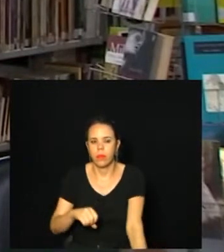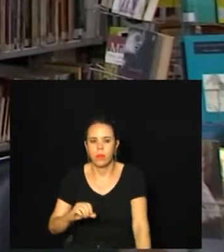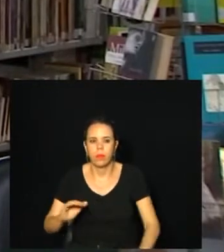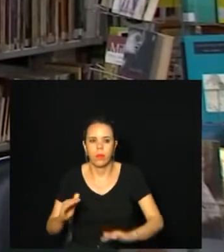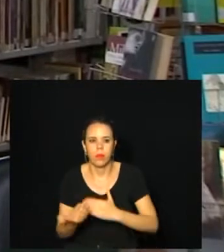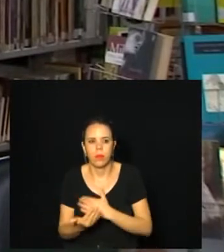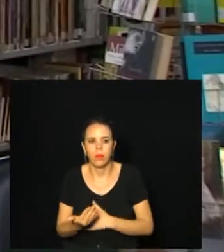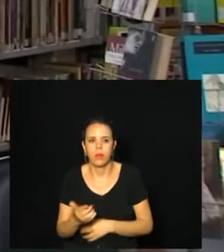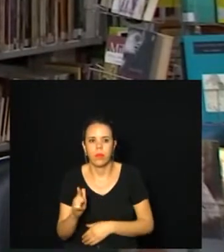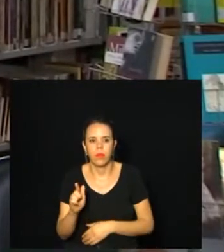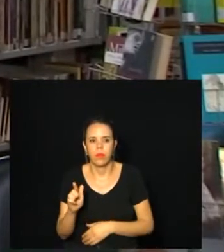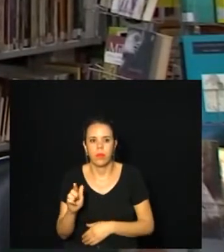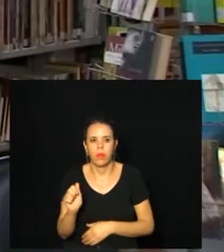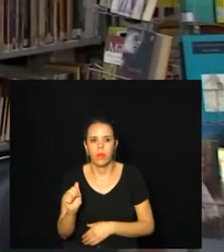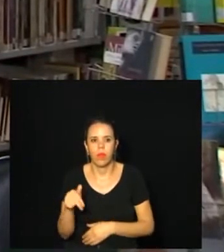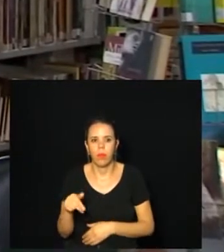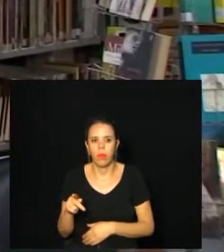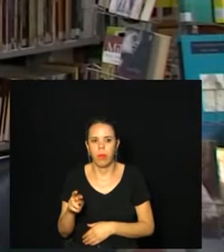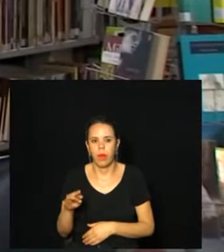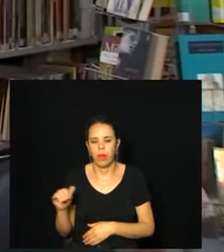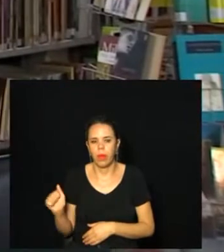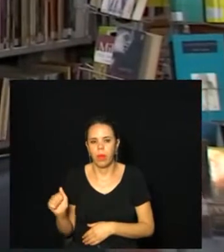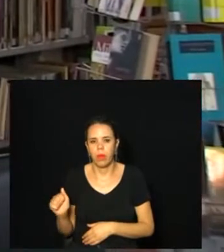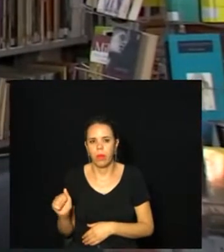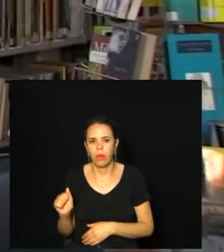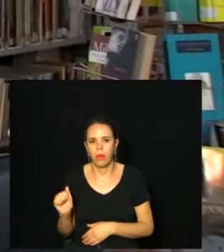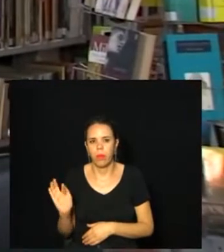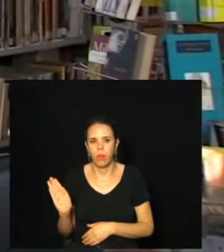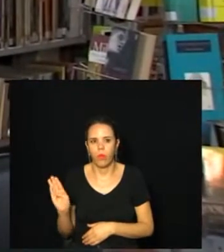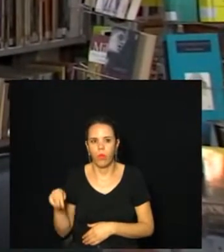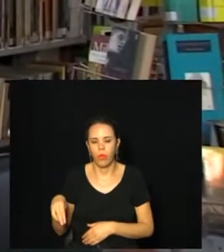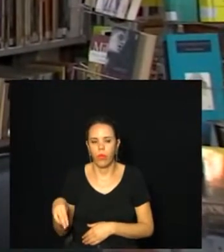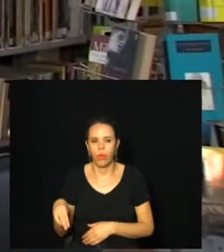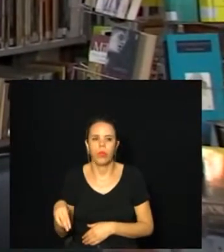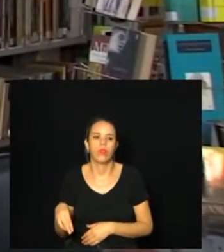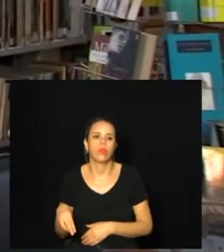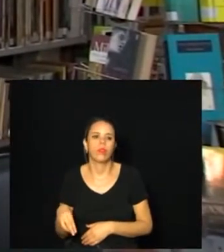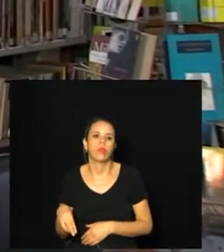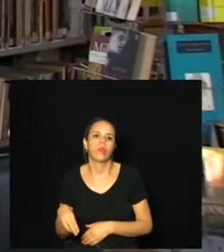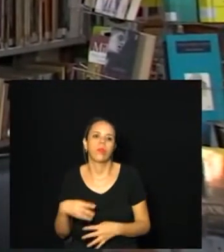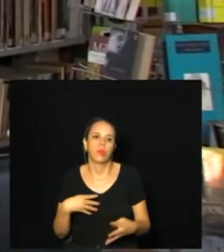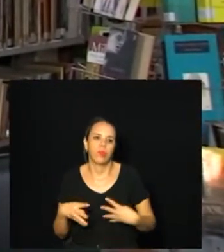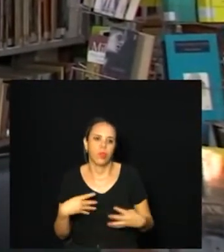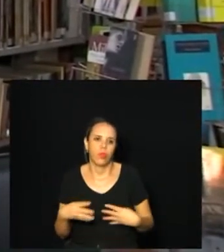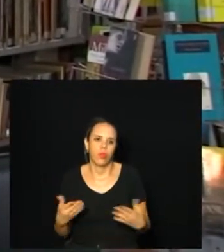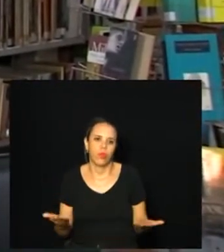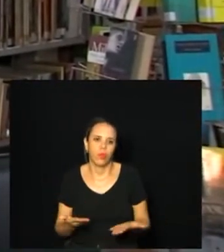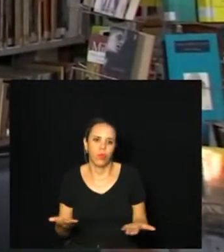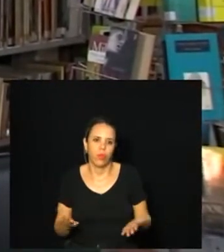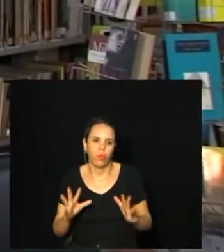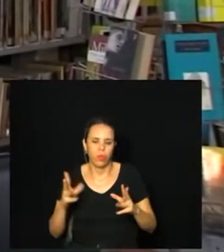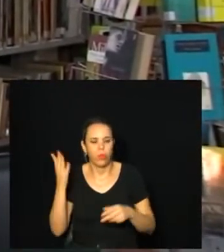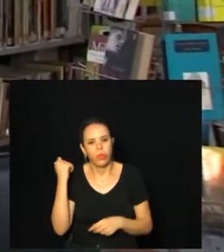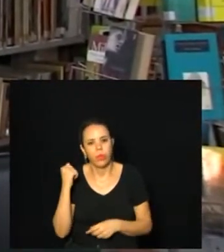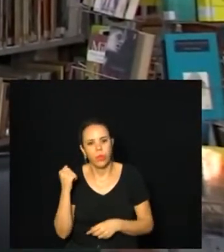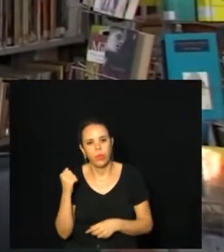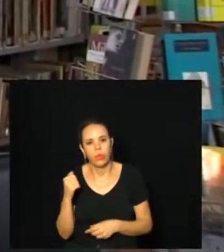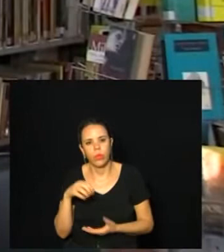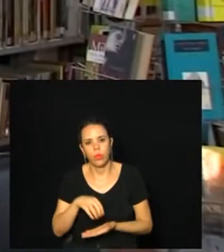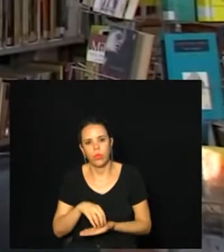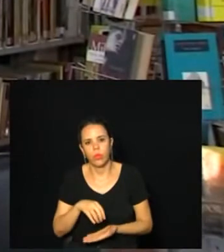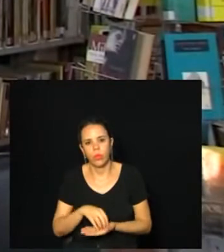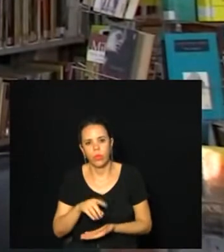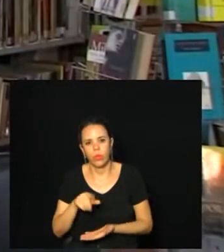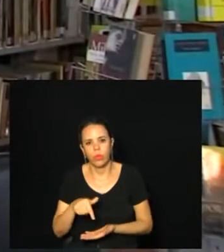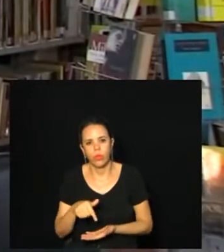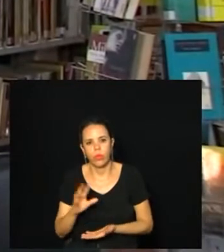bairros do Guanabara, Bonfim e Botafogo, ou ainda o núcleo Barão Geraldo, hoje, como todos sabem, um distrito.